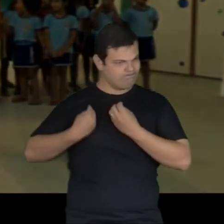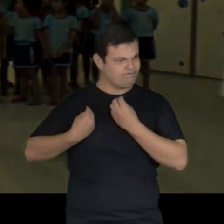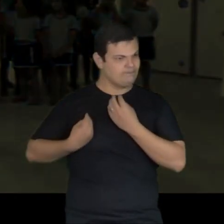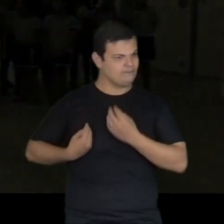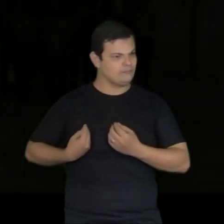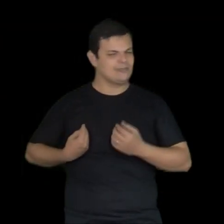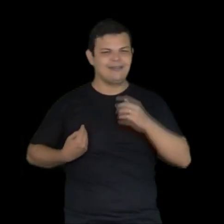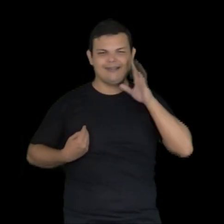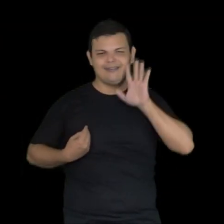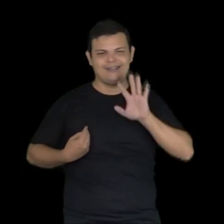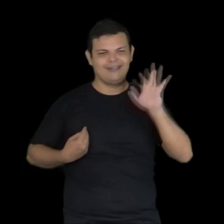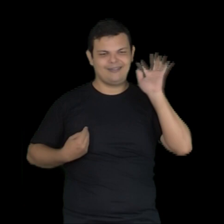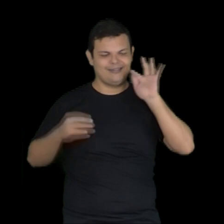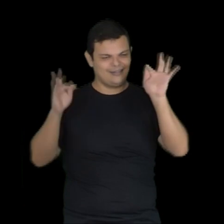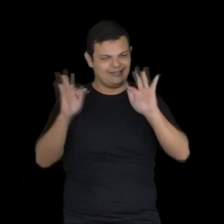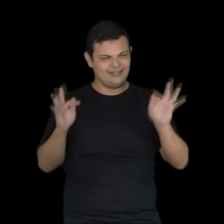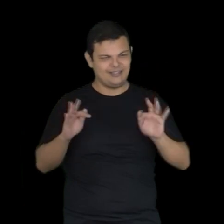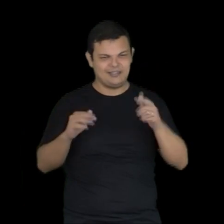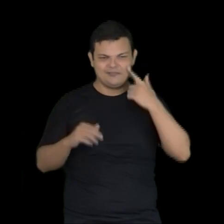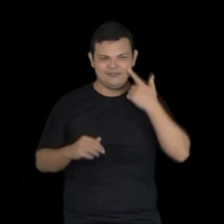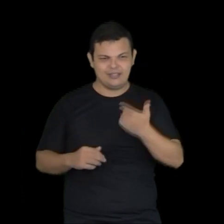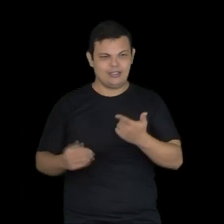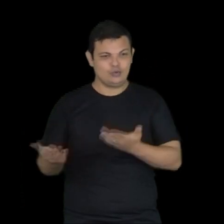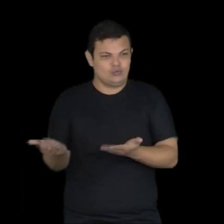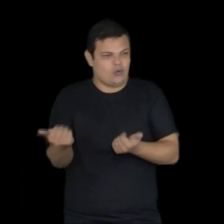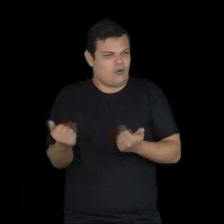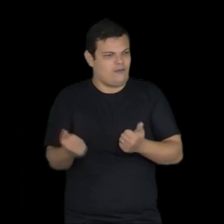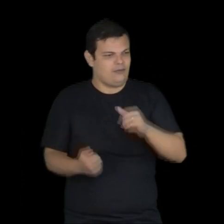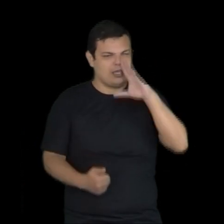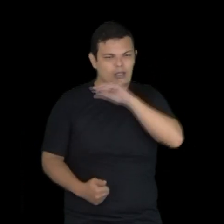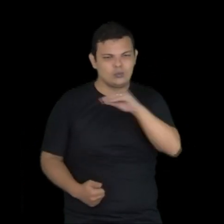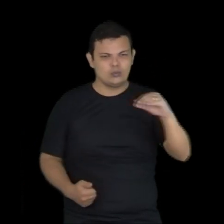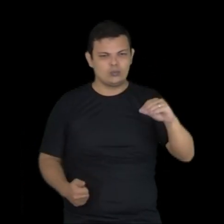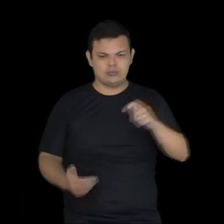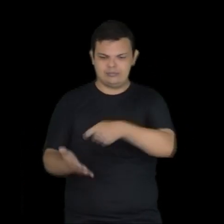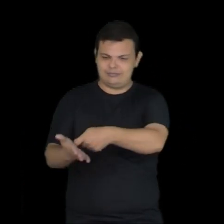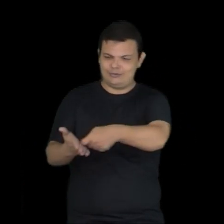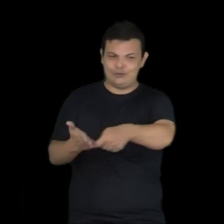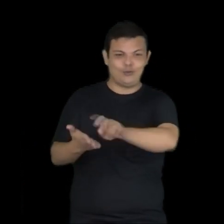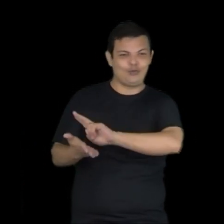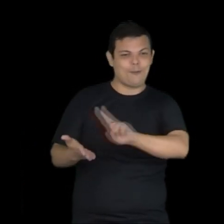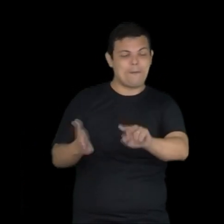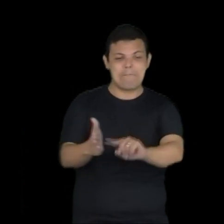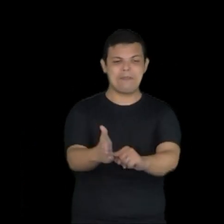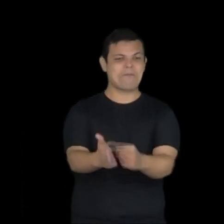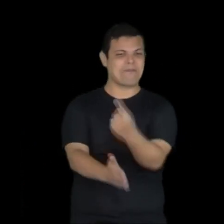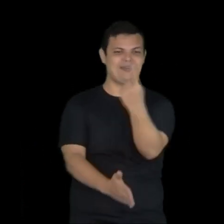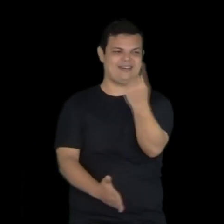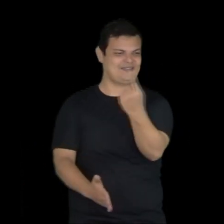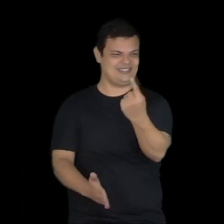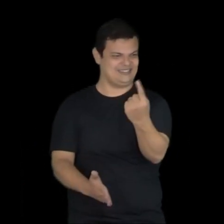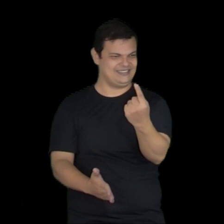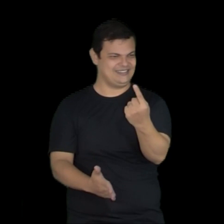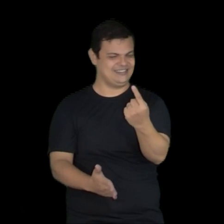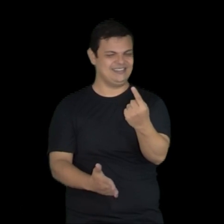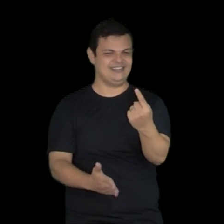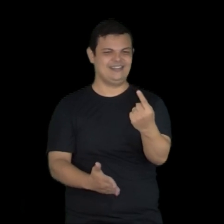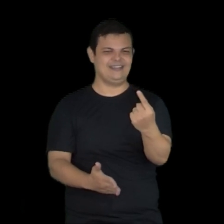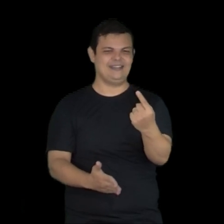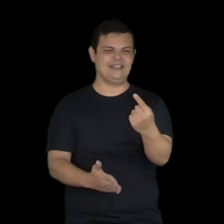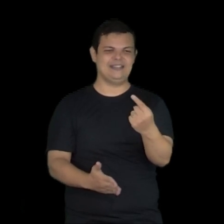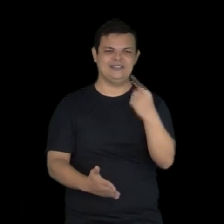alegria de ver uma criança, um jovem, um adulto, escrevendo o nome pela primeira vez, descobrindo o